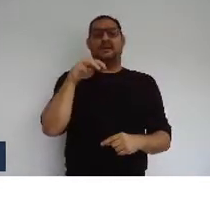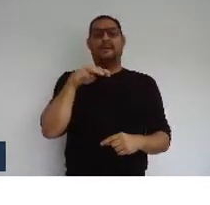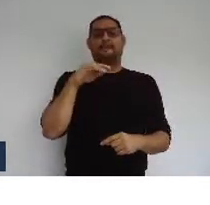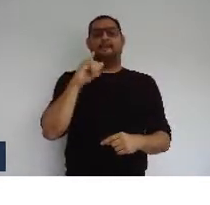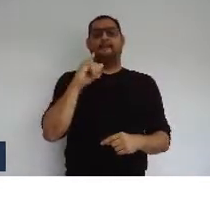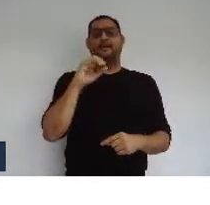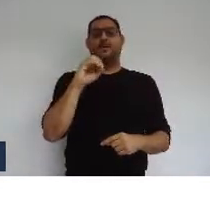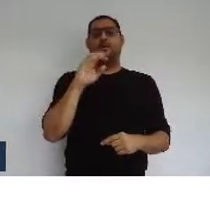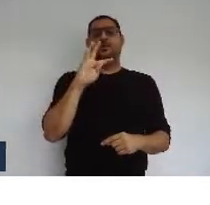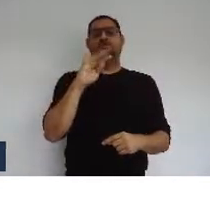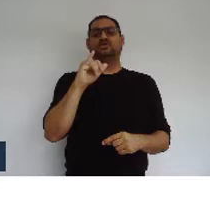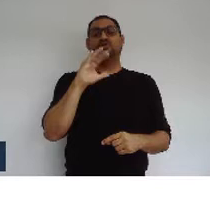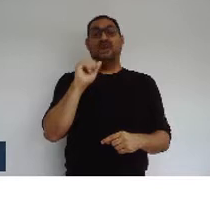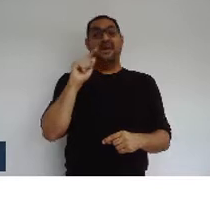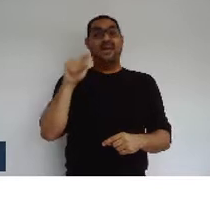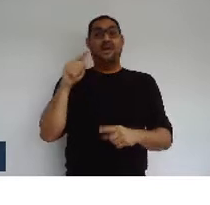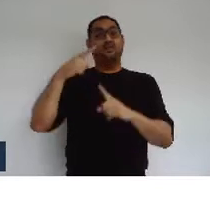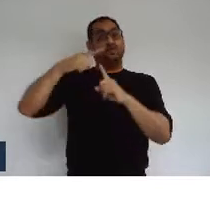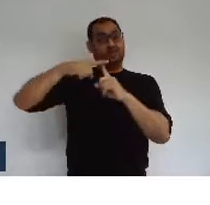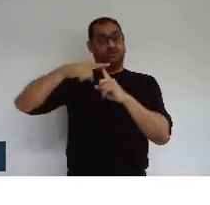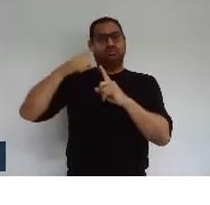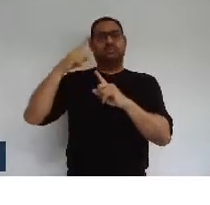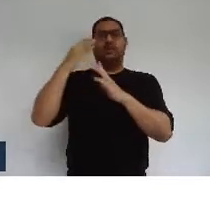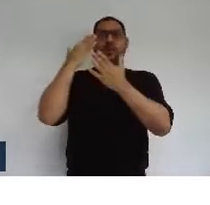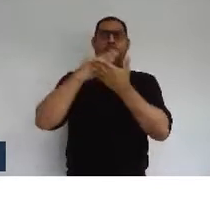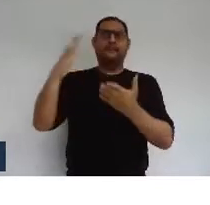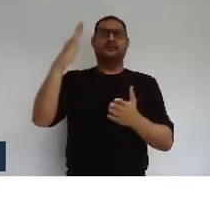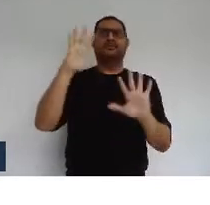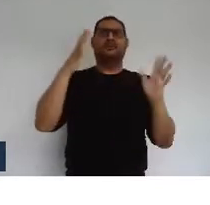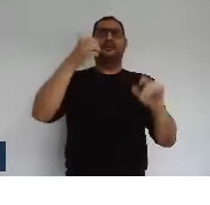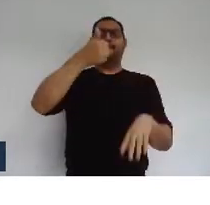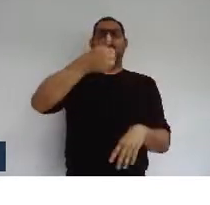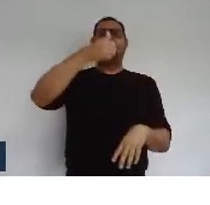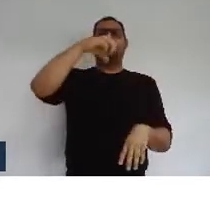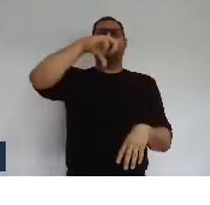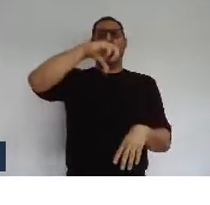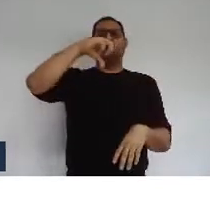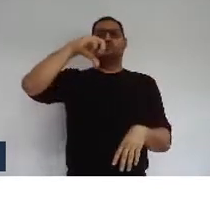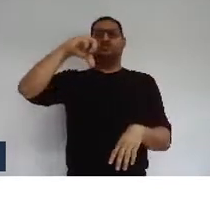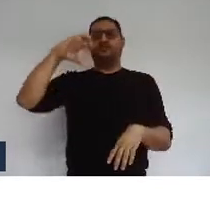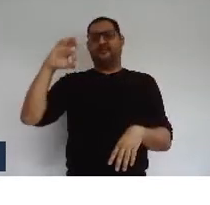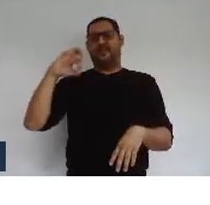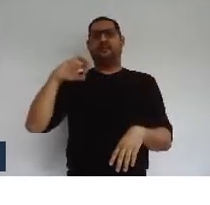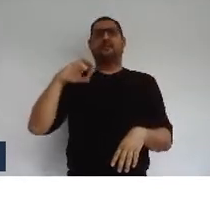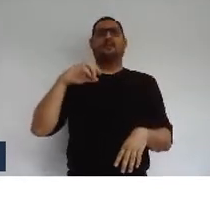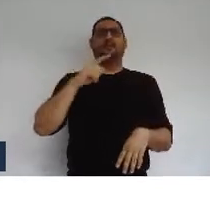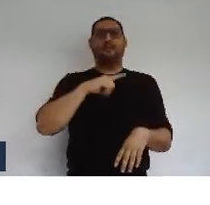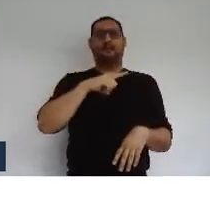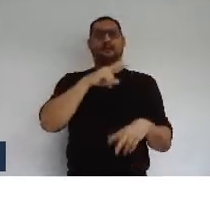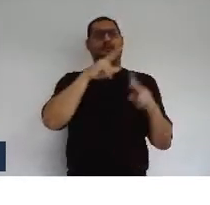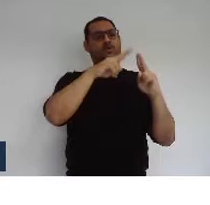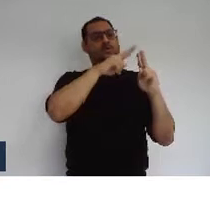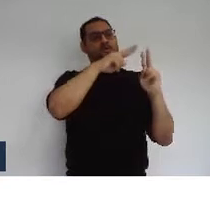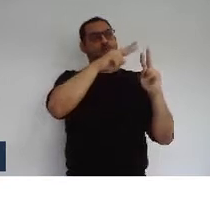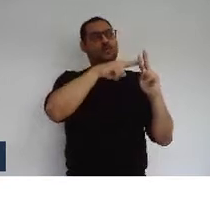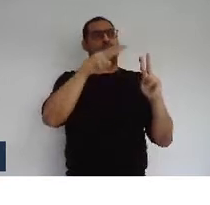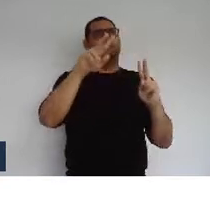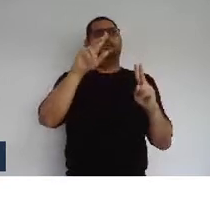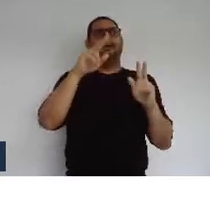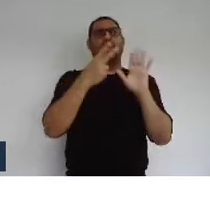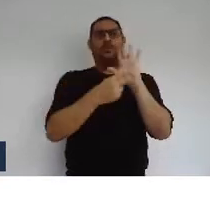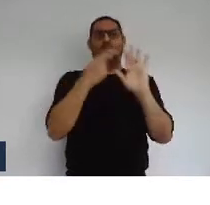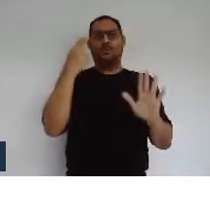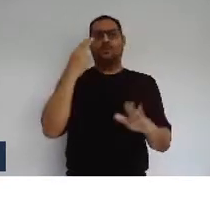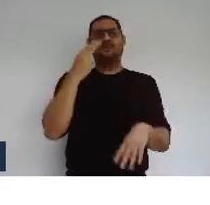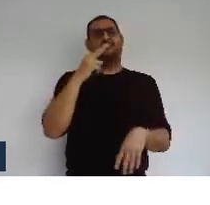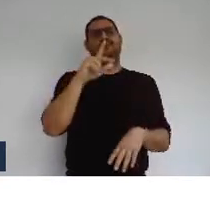anos 90 e 97, que tem os primeiros estudos, com esses 2 autores, Landry e Borges.